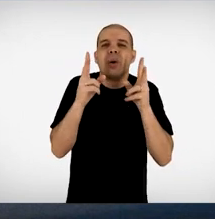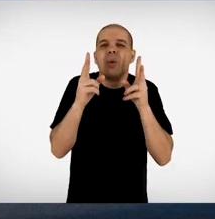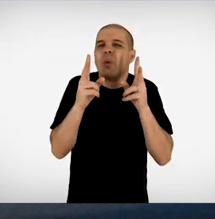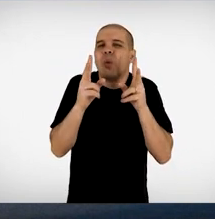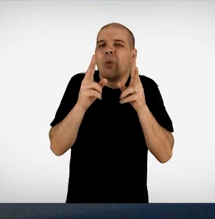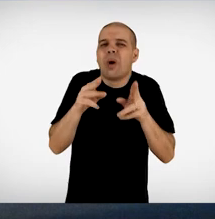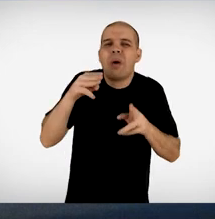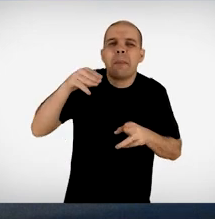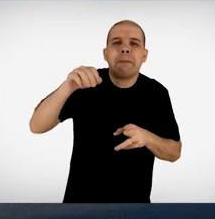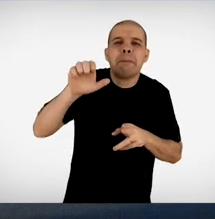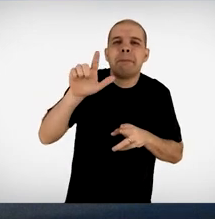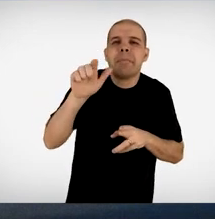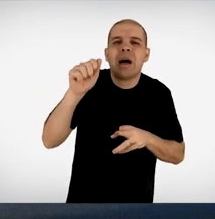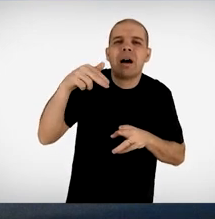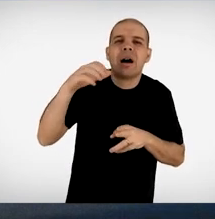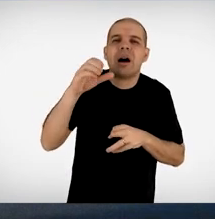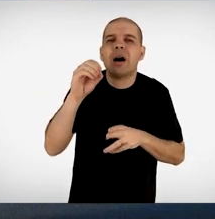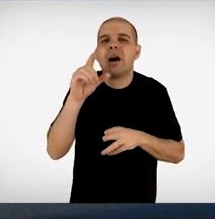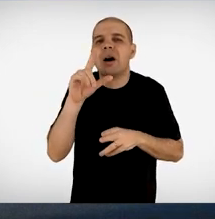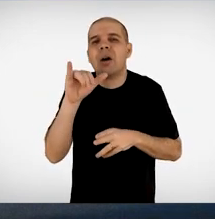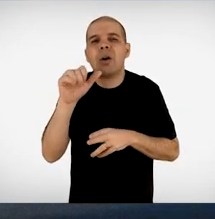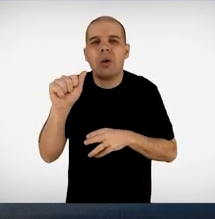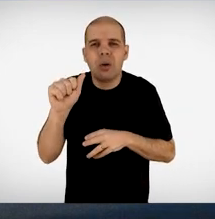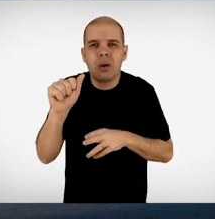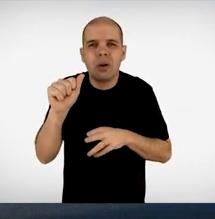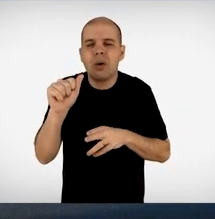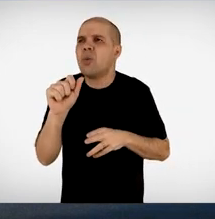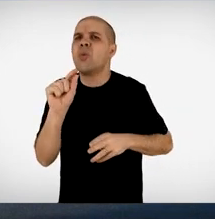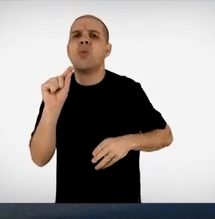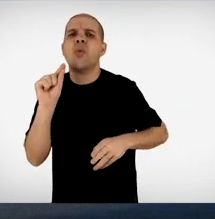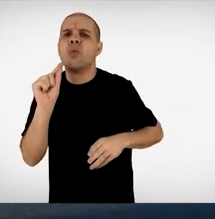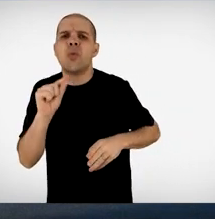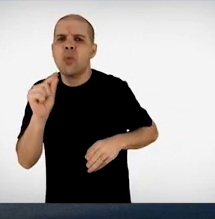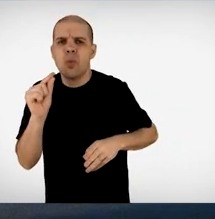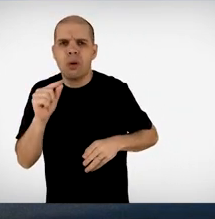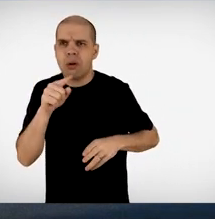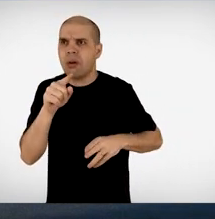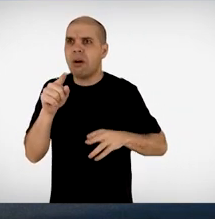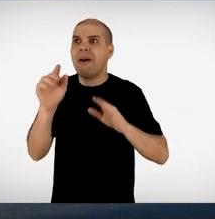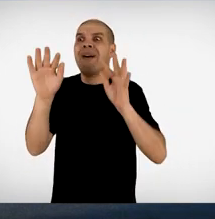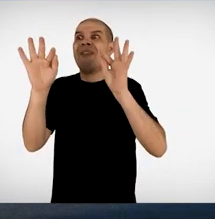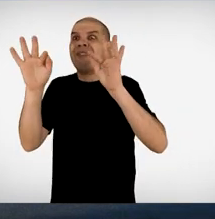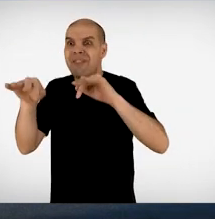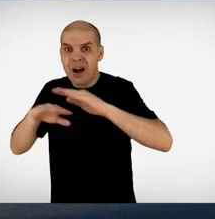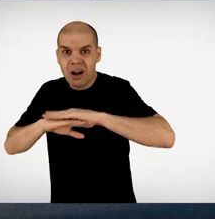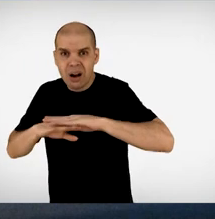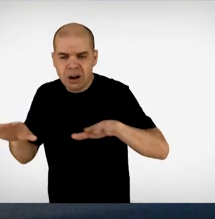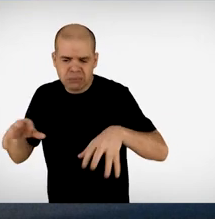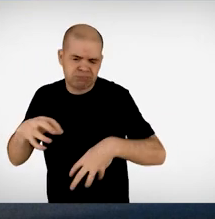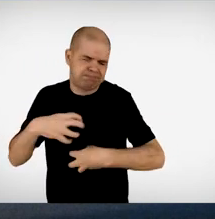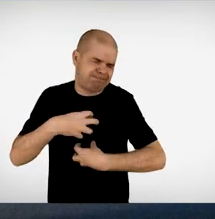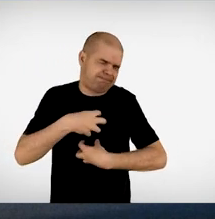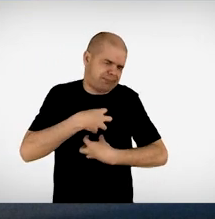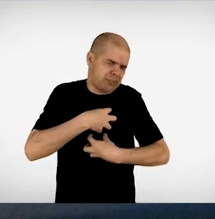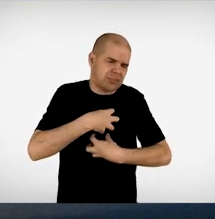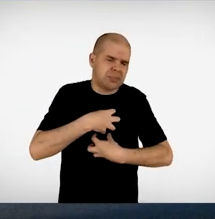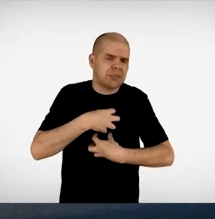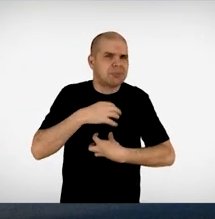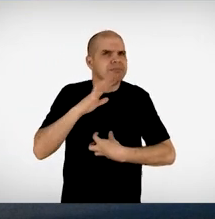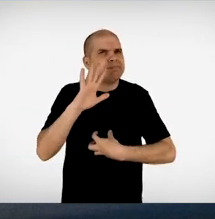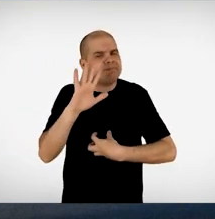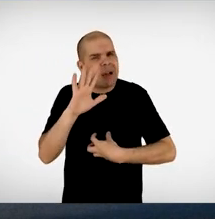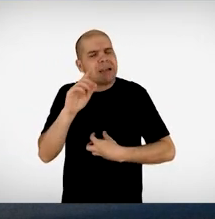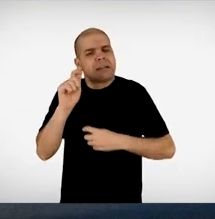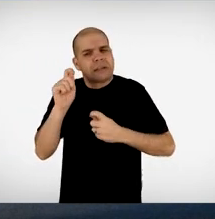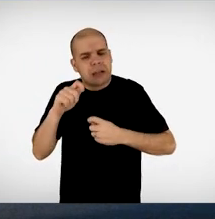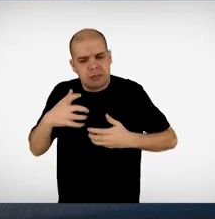como alguma coisa que termina, mas de uma forma muito bonita, quando termina com Águas de Março. E aí eu deixo para vocês aqui a ideia do que